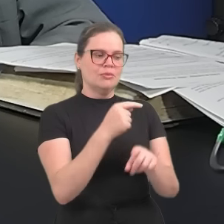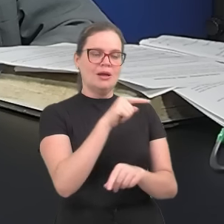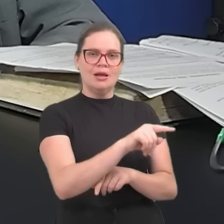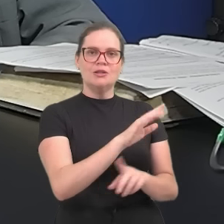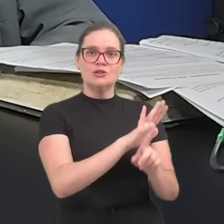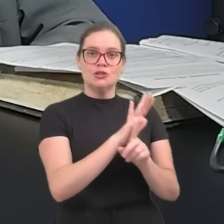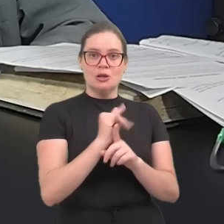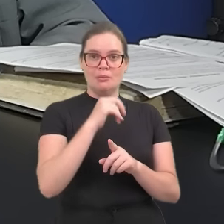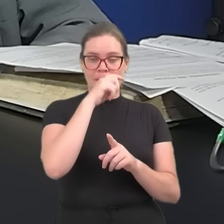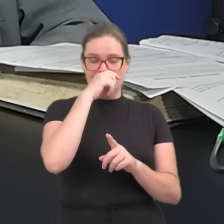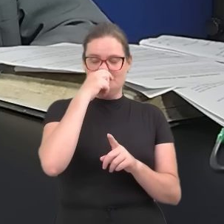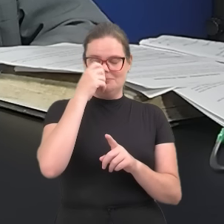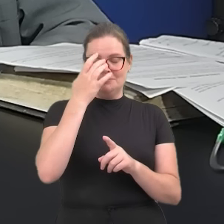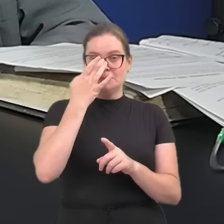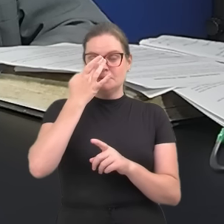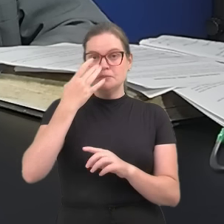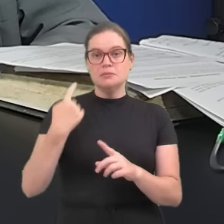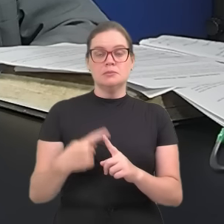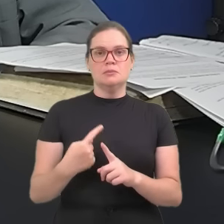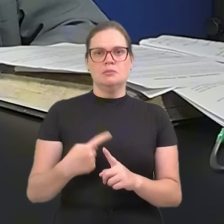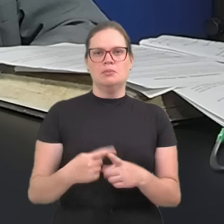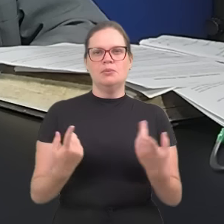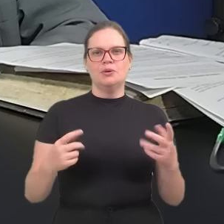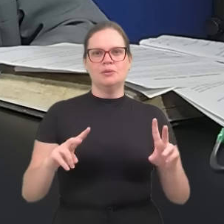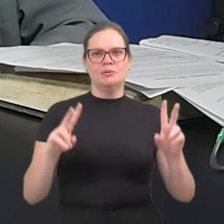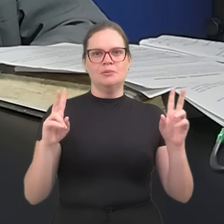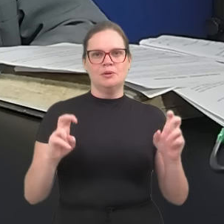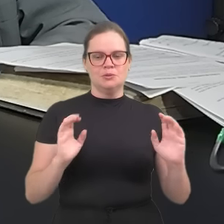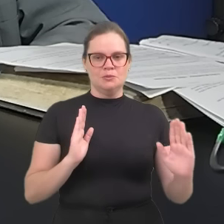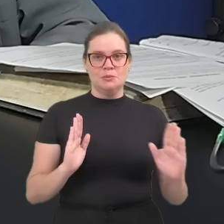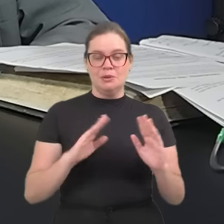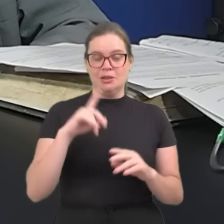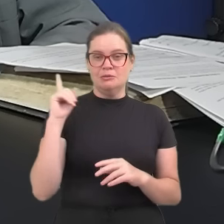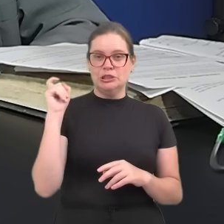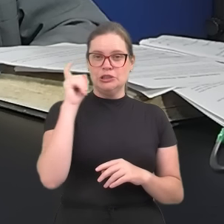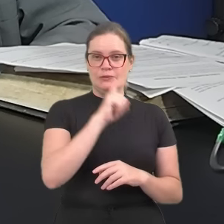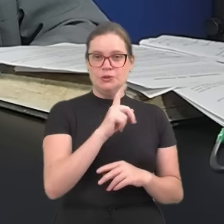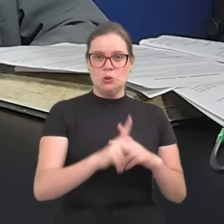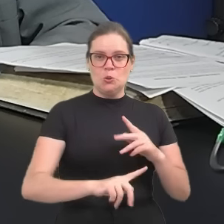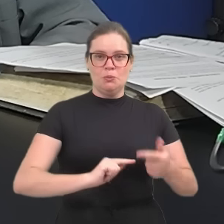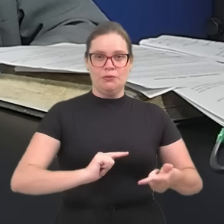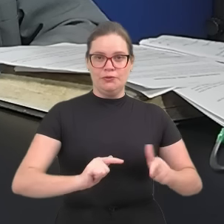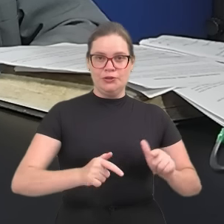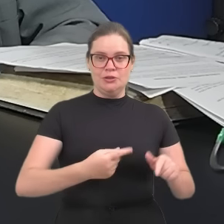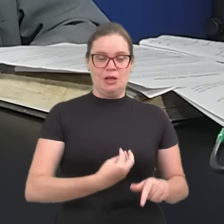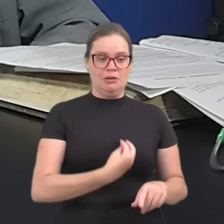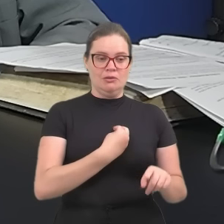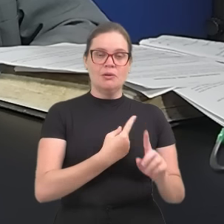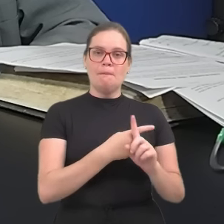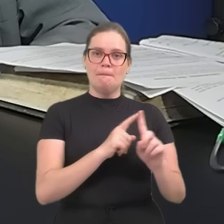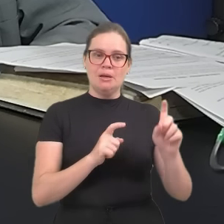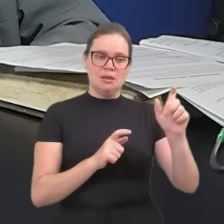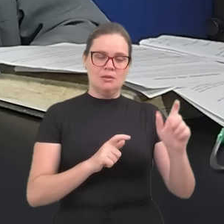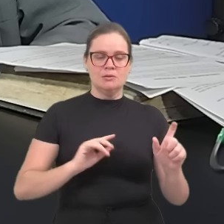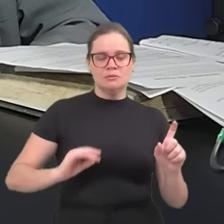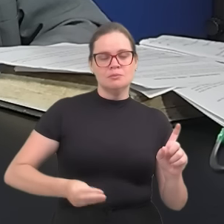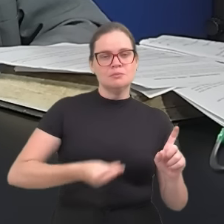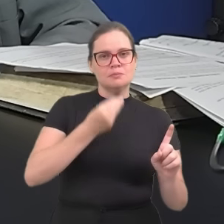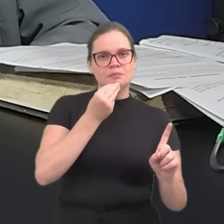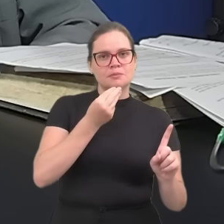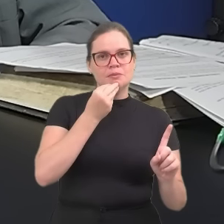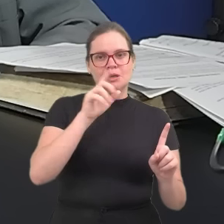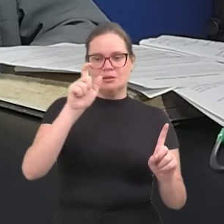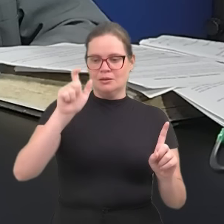totalmente longe de Deus, uma religiosidade, período de trevas, mas eles estavam no dia, porque Jesus estava presente.